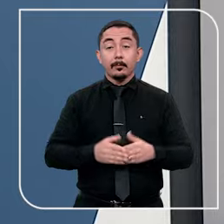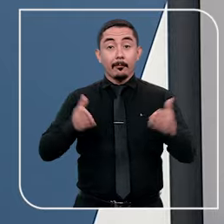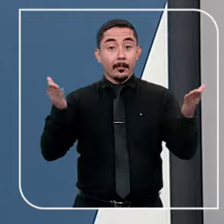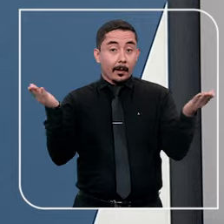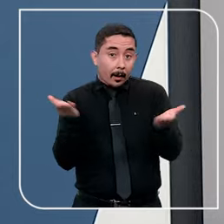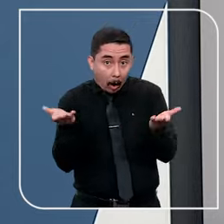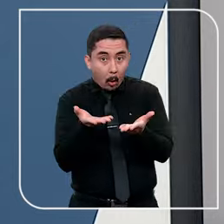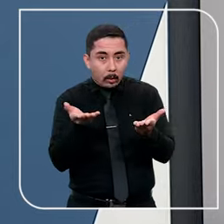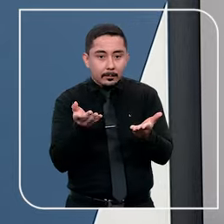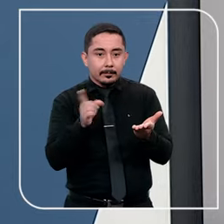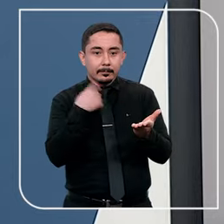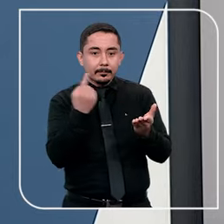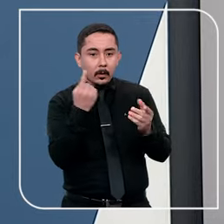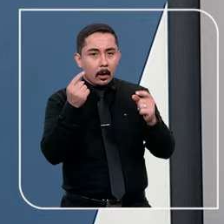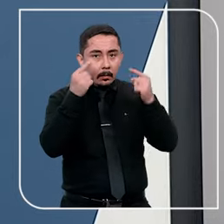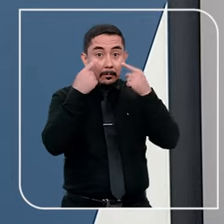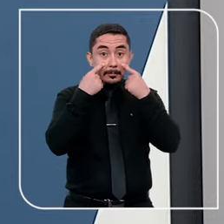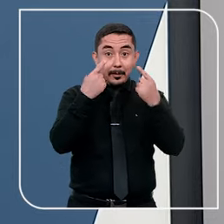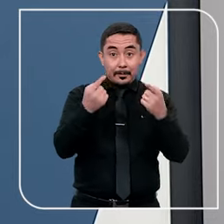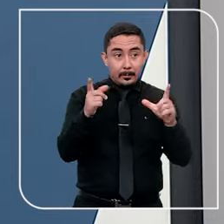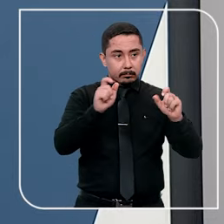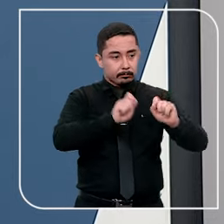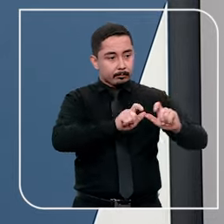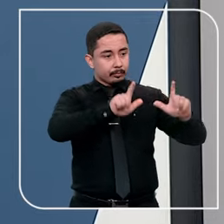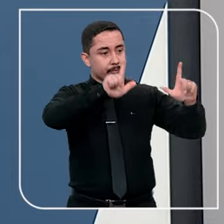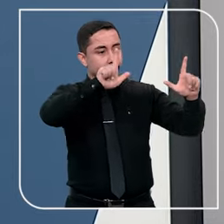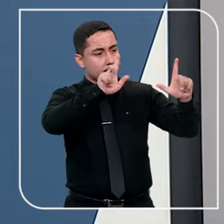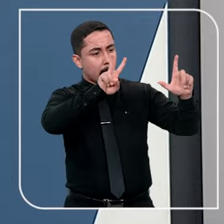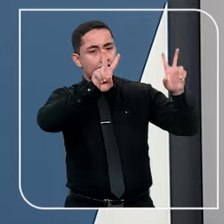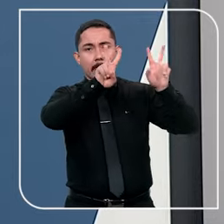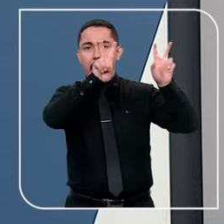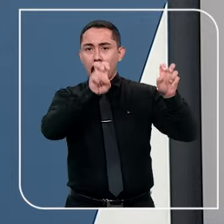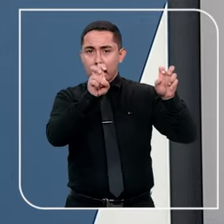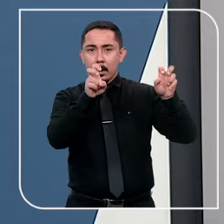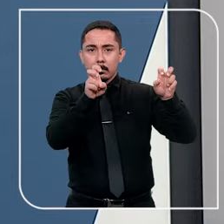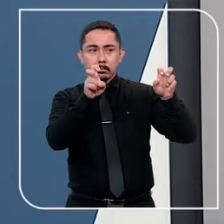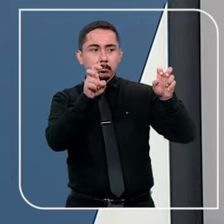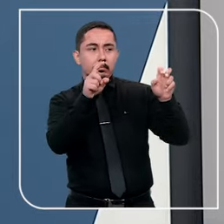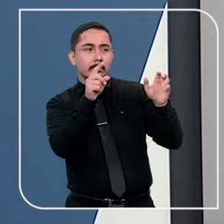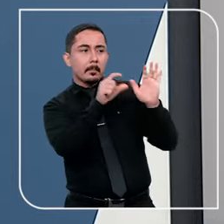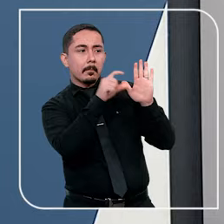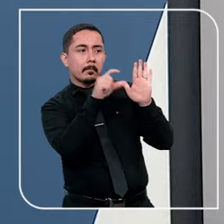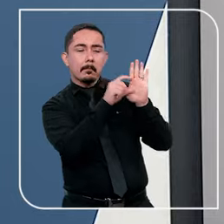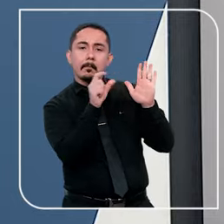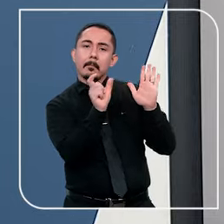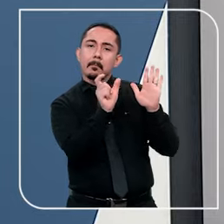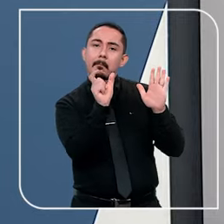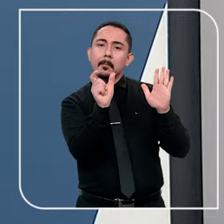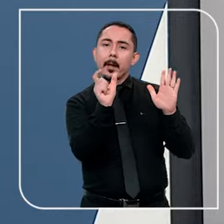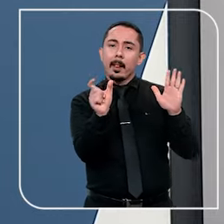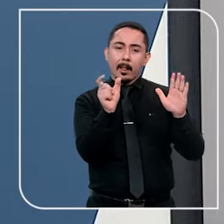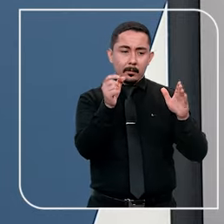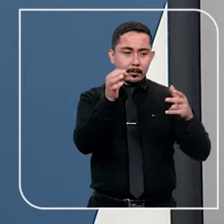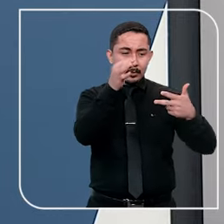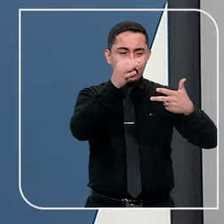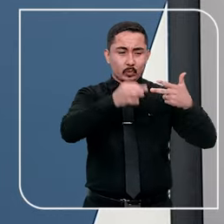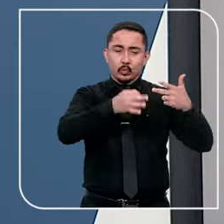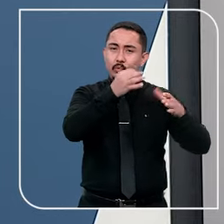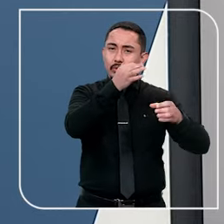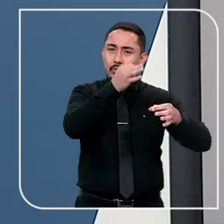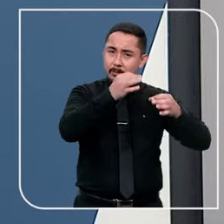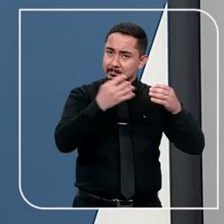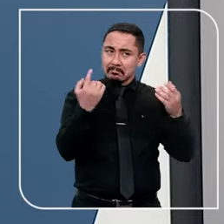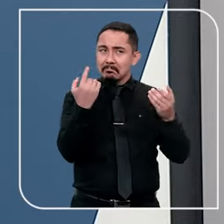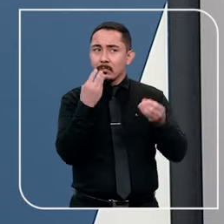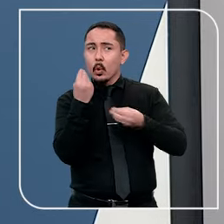ornic e vamos agora ao nosso quadro em que escolhemos um conceito juríd para explicar de forma simplificada